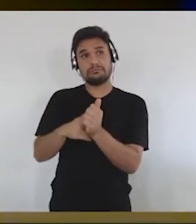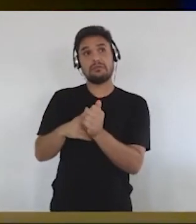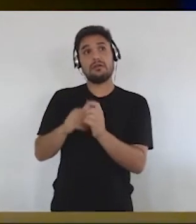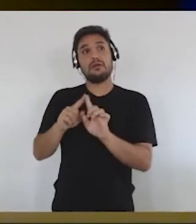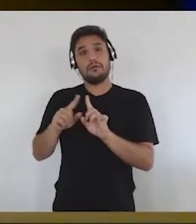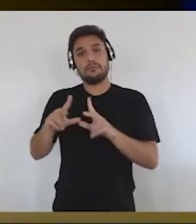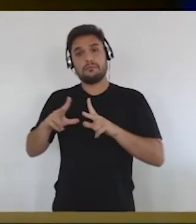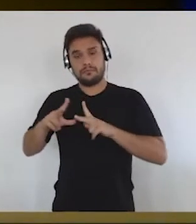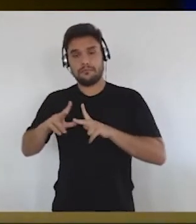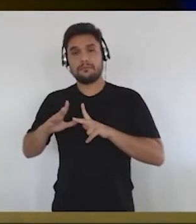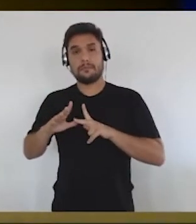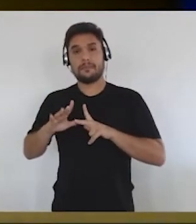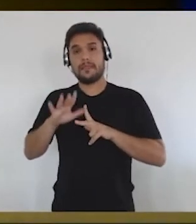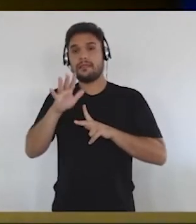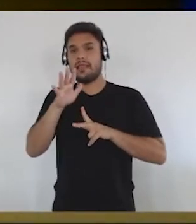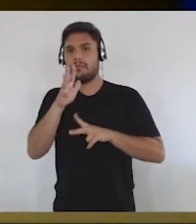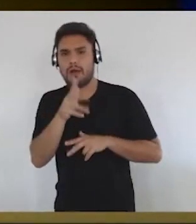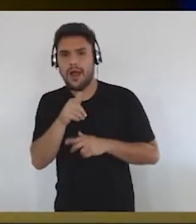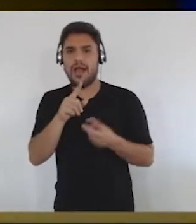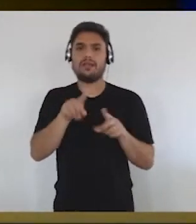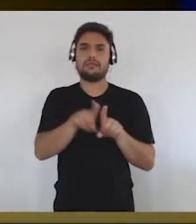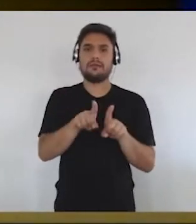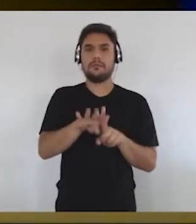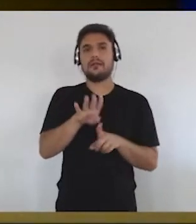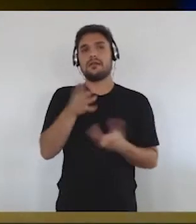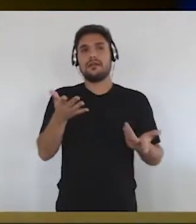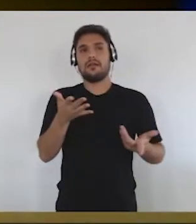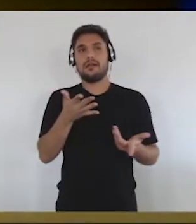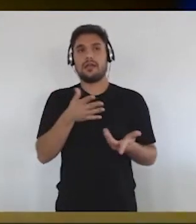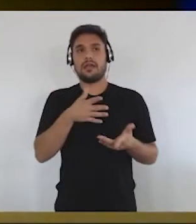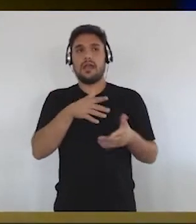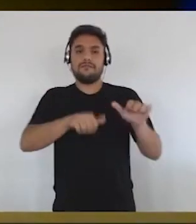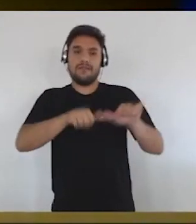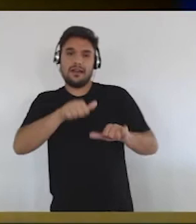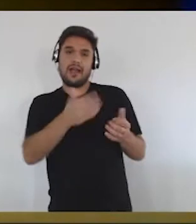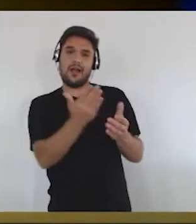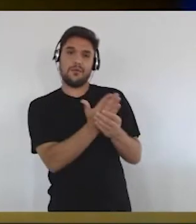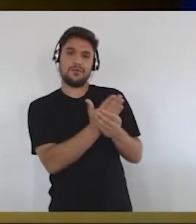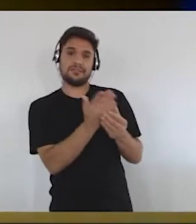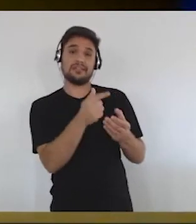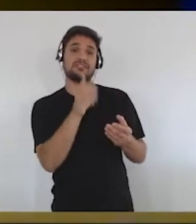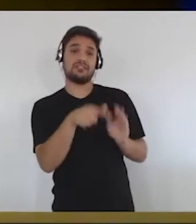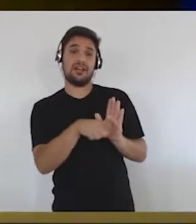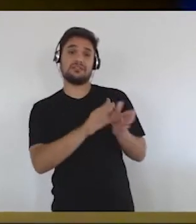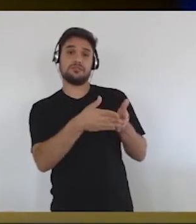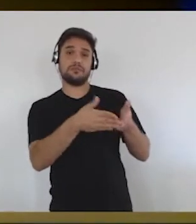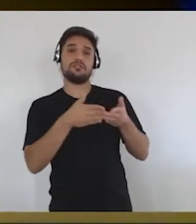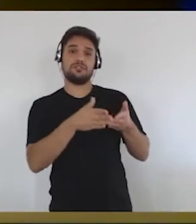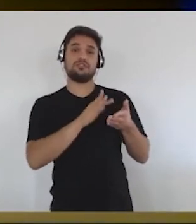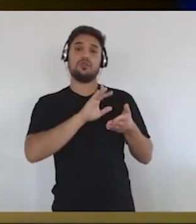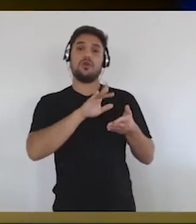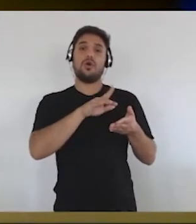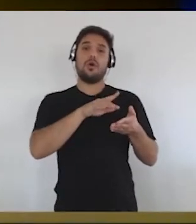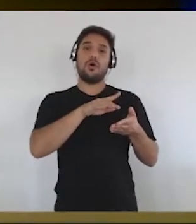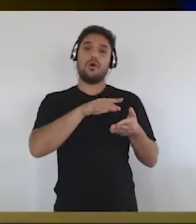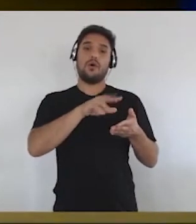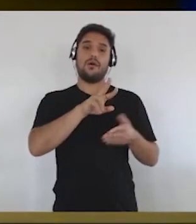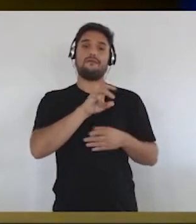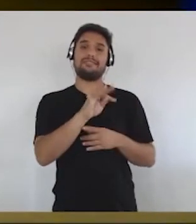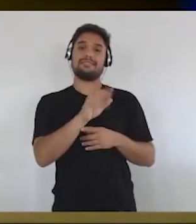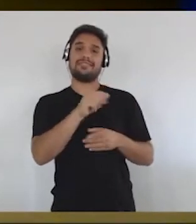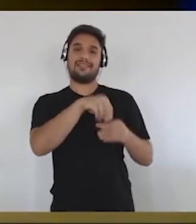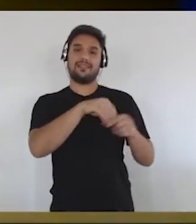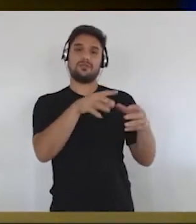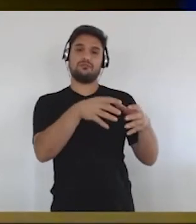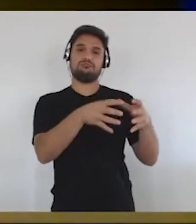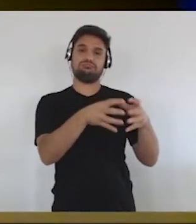imprescindível, demorar demasiado e injustificadamente no exame de processo que tenha requerido vista em órgão colegiado. E aqui